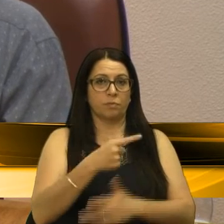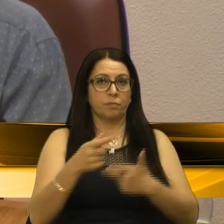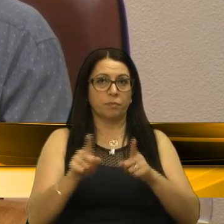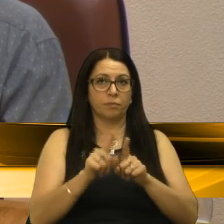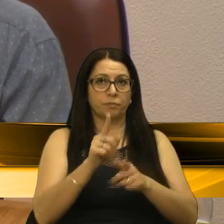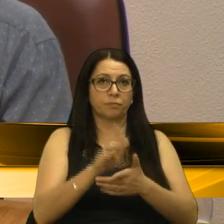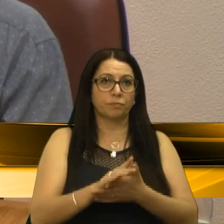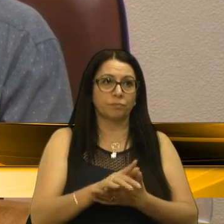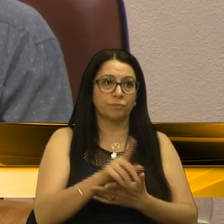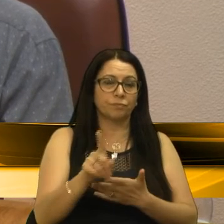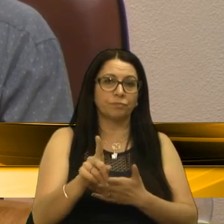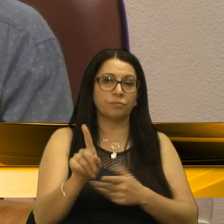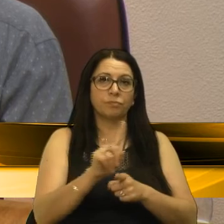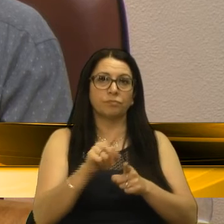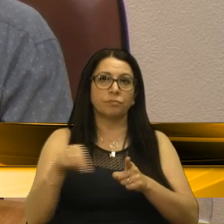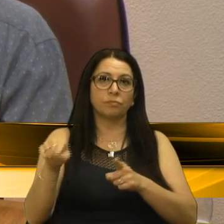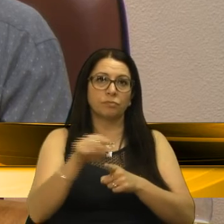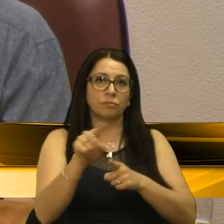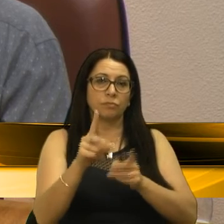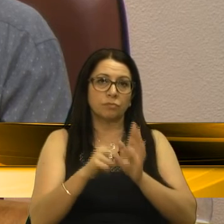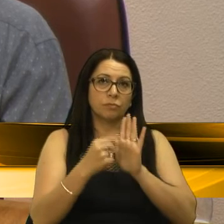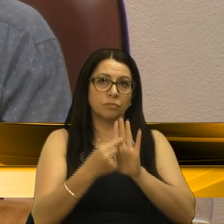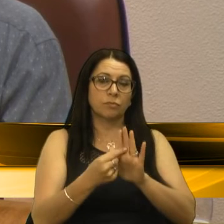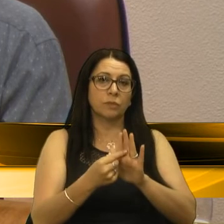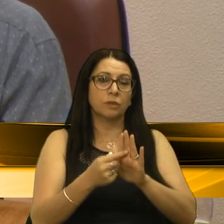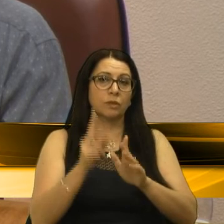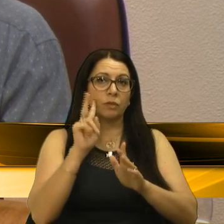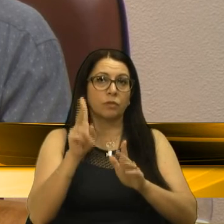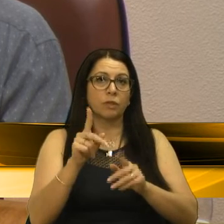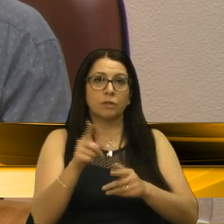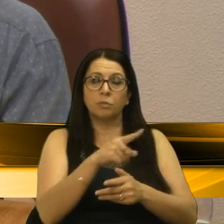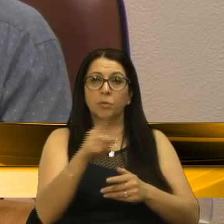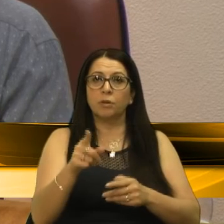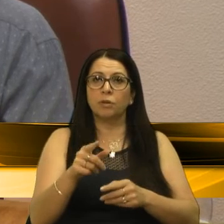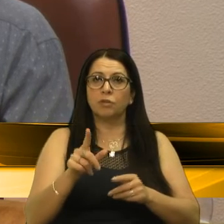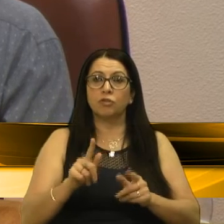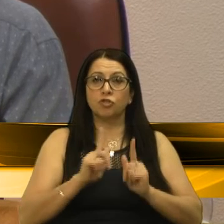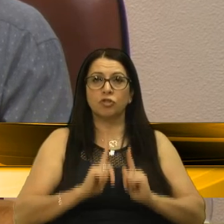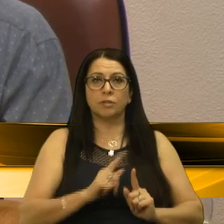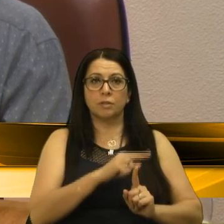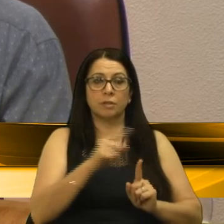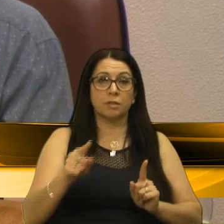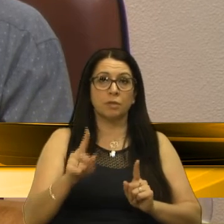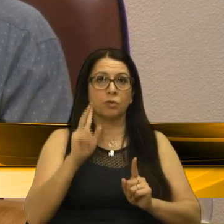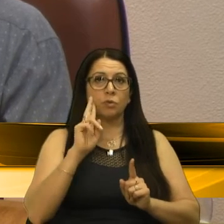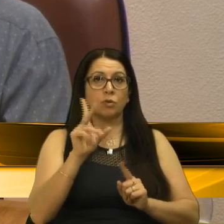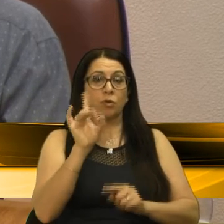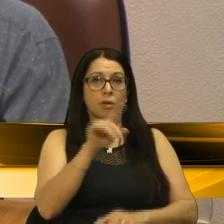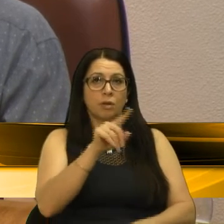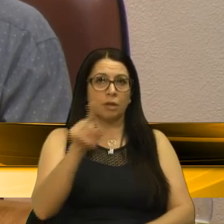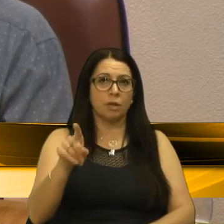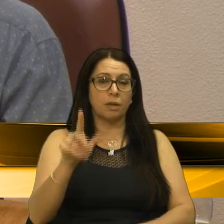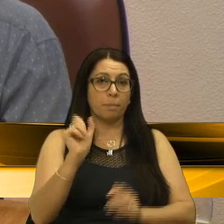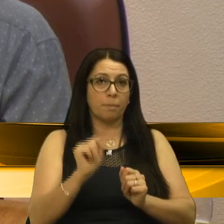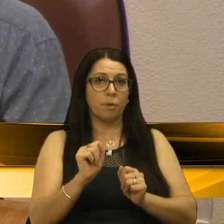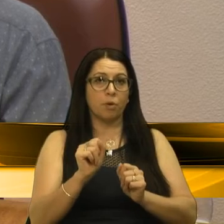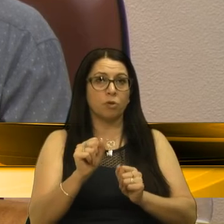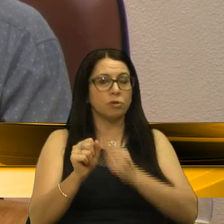ainda a condenação à obrigação de fazer no sentido de adotar atos de gestão, que, portanto, só ele